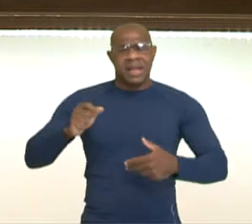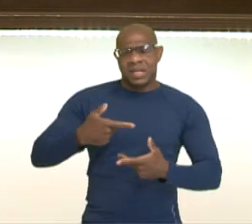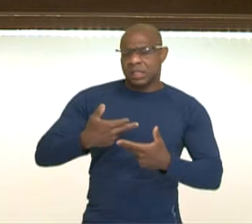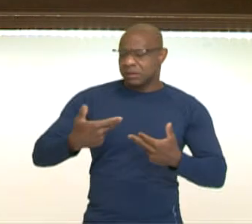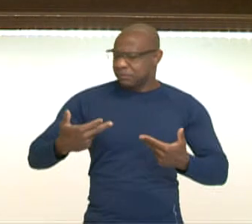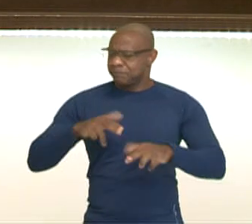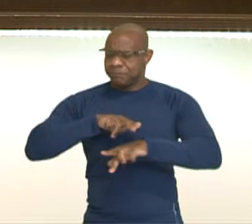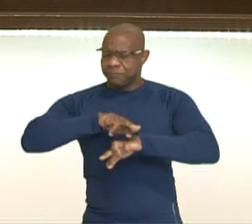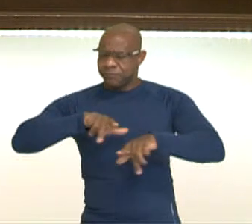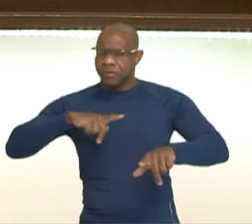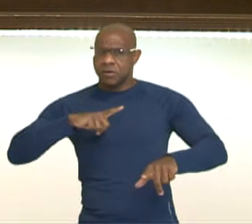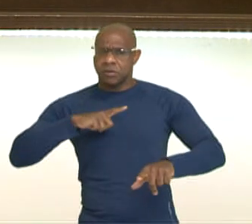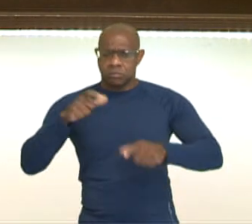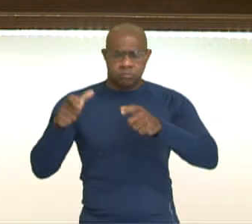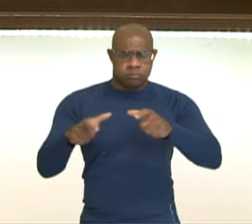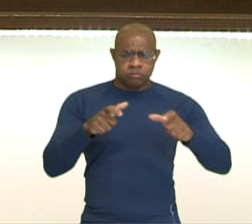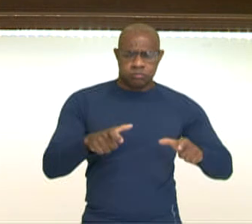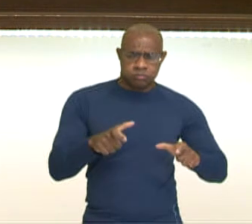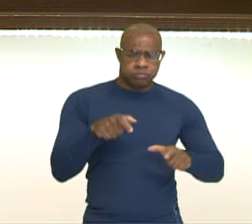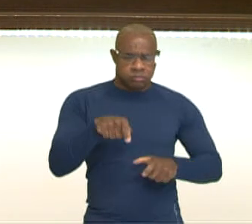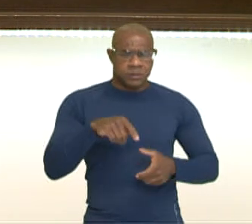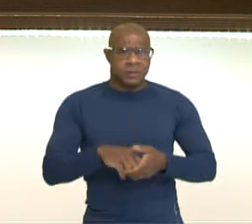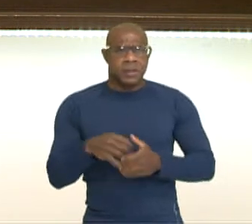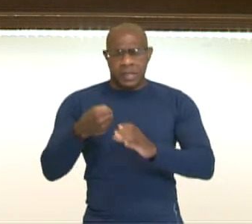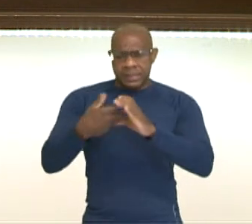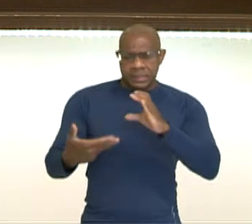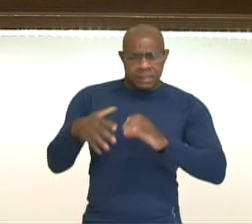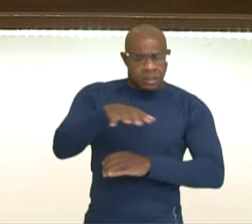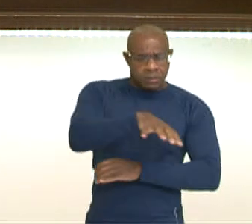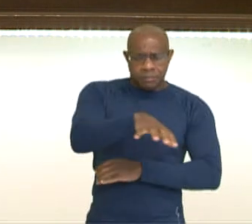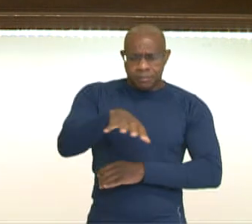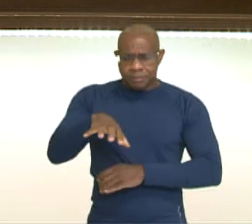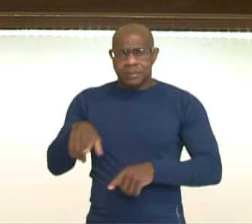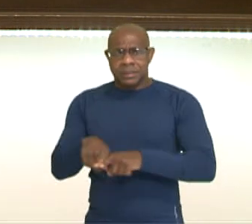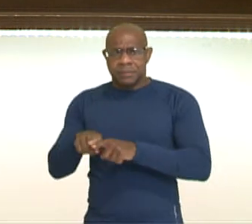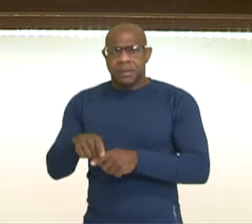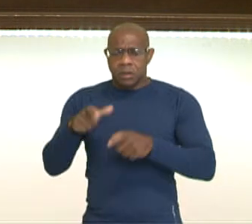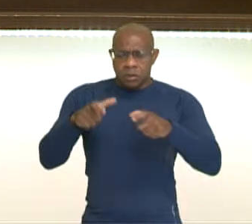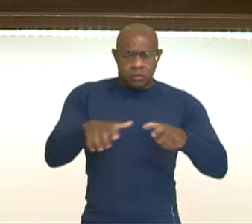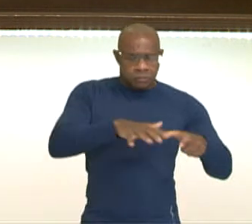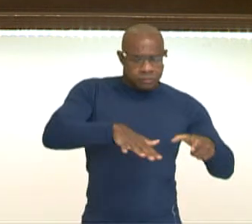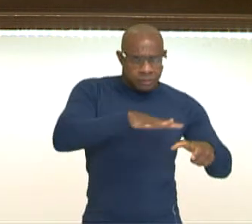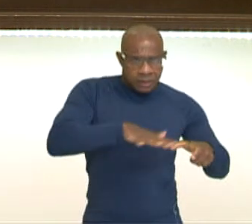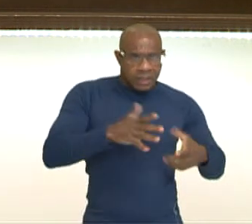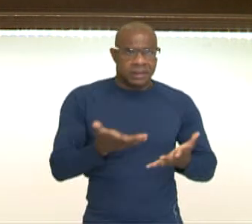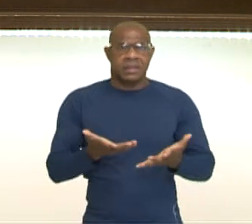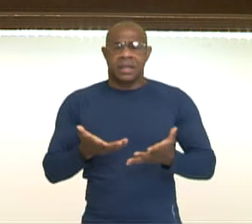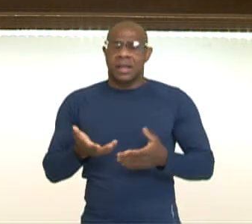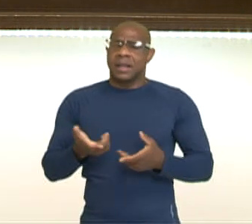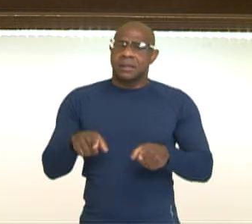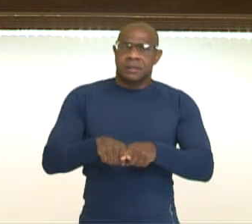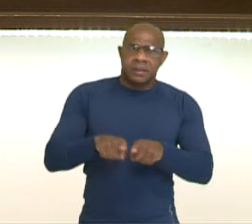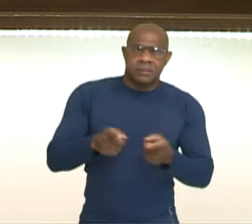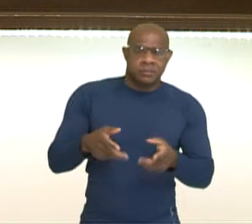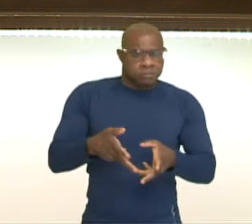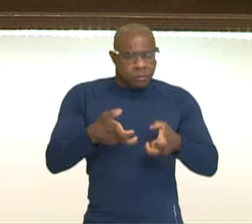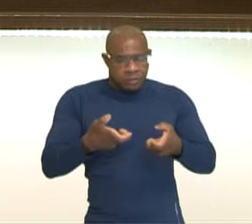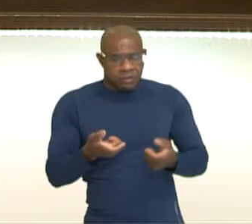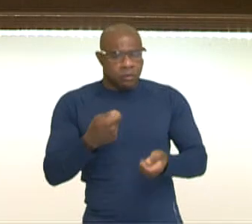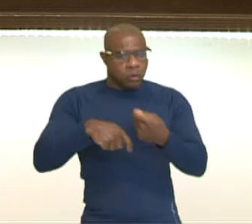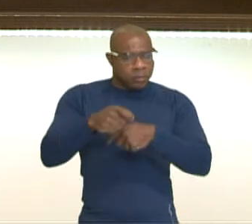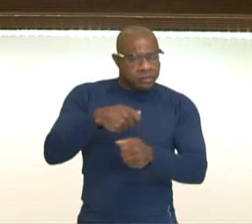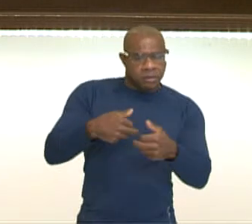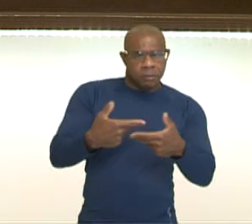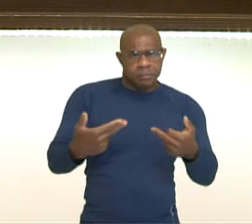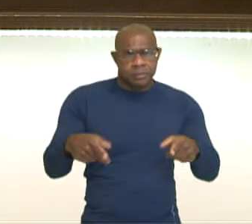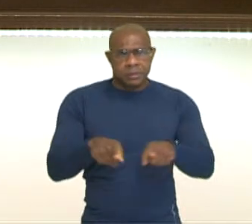referimos a uma determinada localidade, em que falamos sobre o espaço aéreo, sobre defesa, sobre exploração comercial